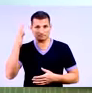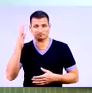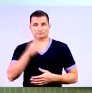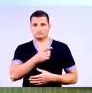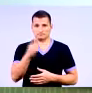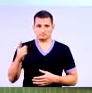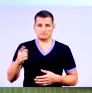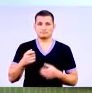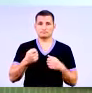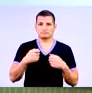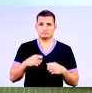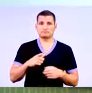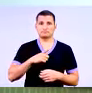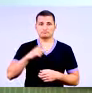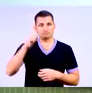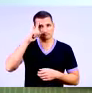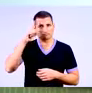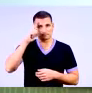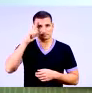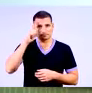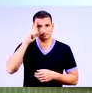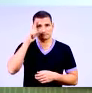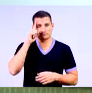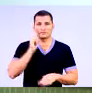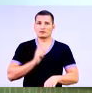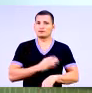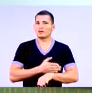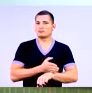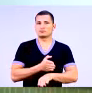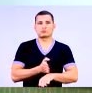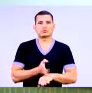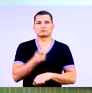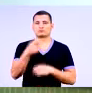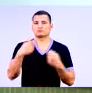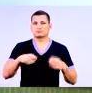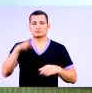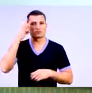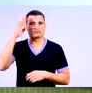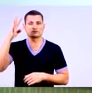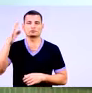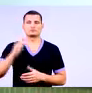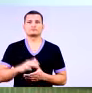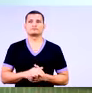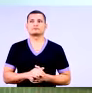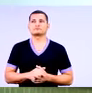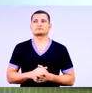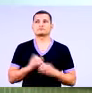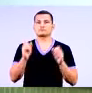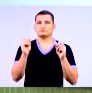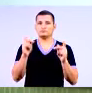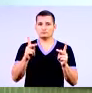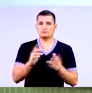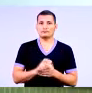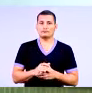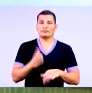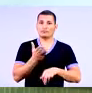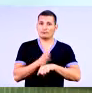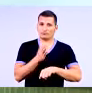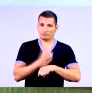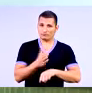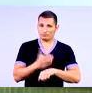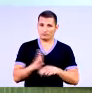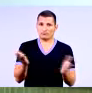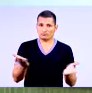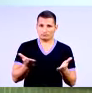ser, né, diárias. O tempo todo você tem que estar refletindo isso aí, ok? A tarefa que nós trouxemos hoje é